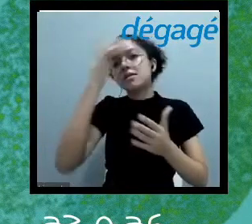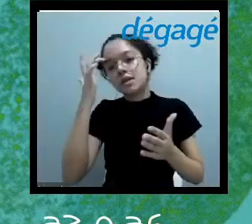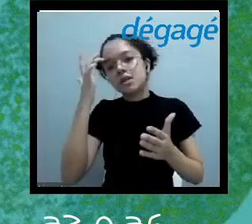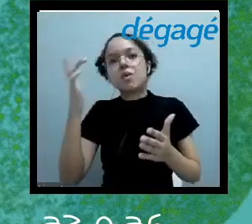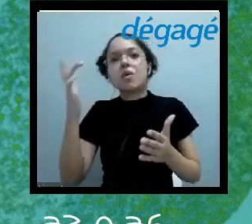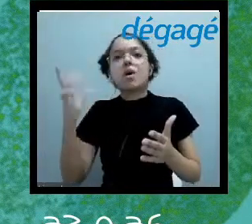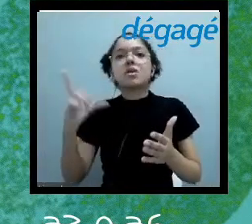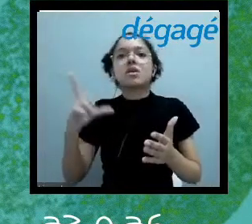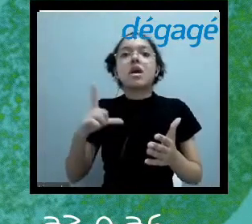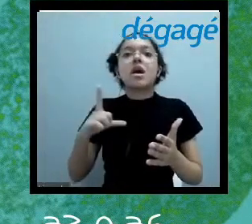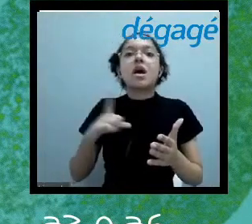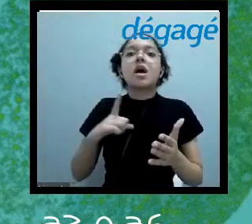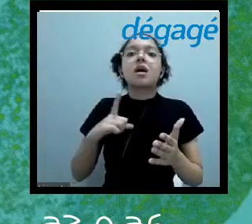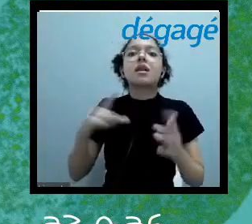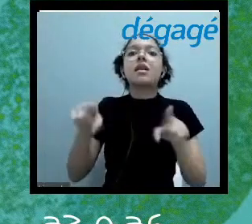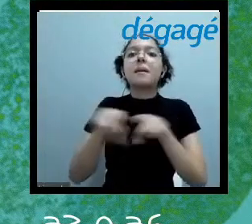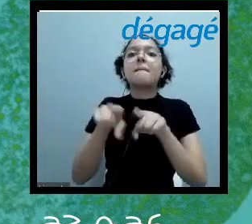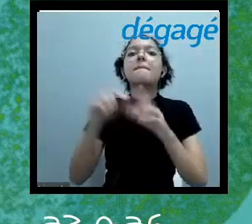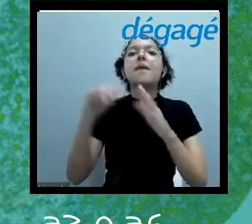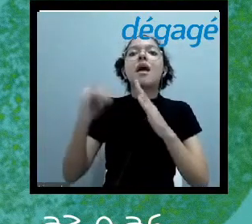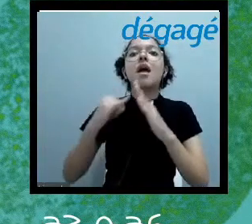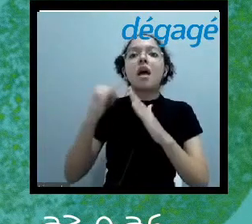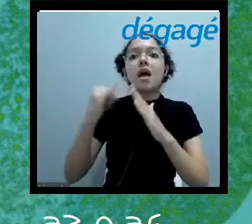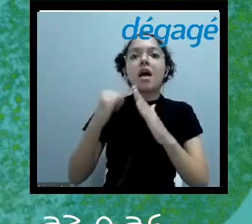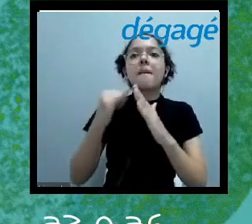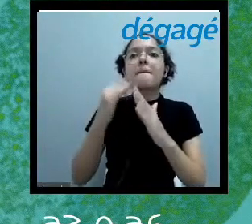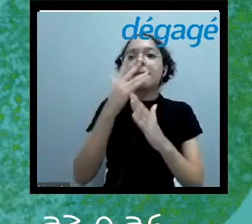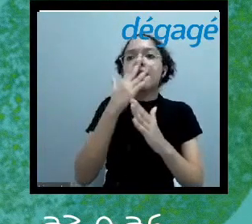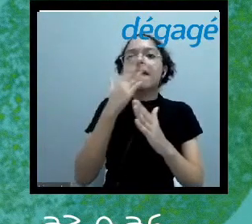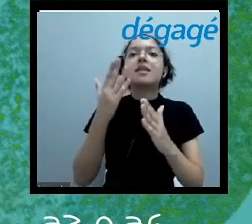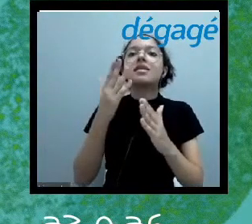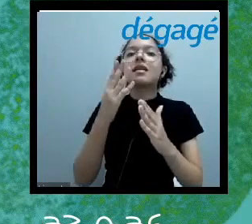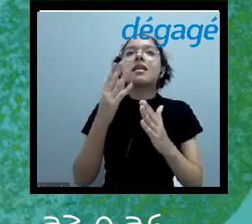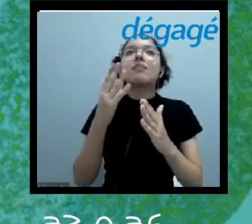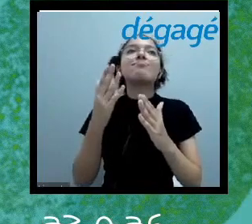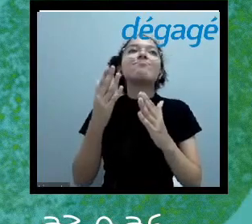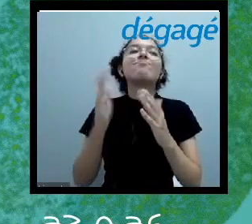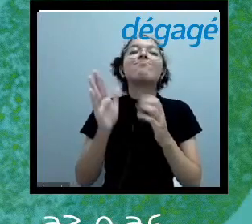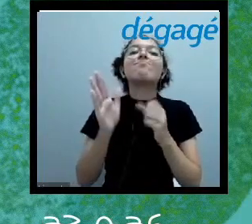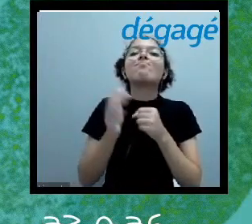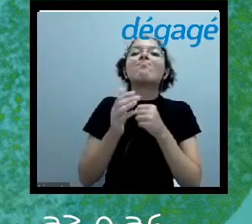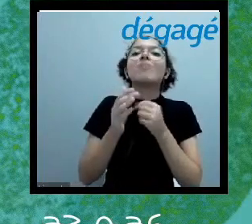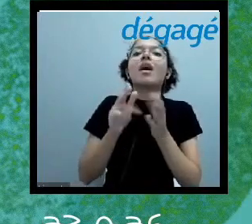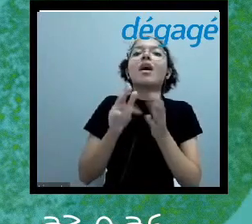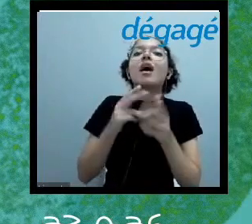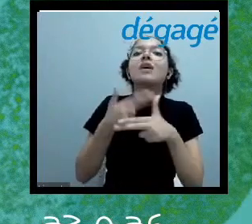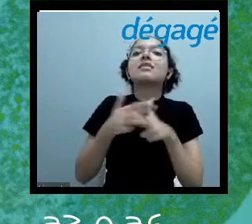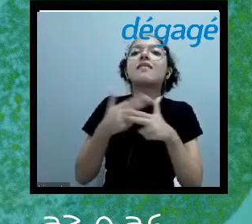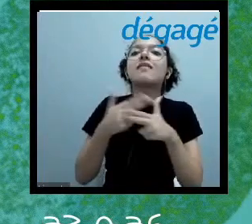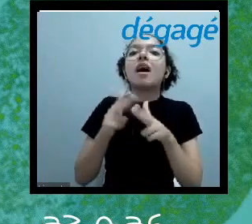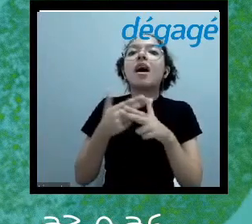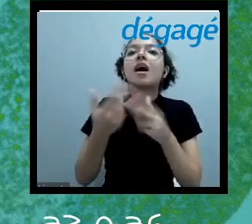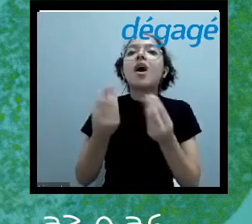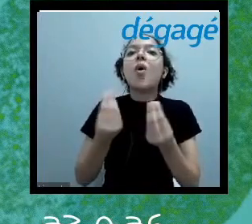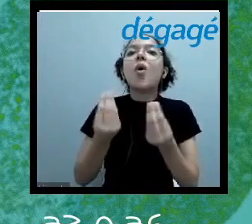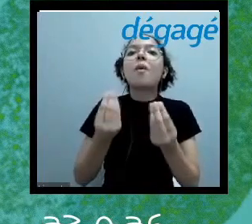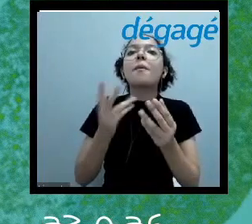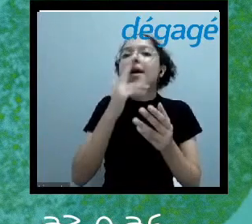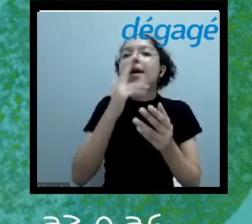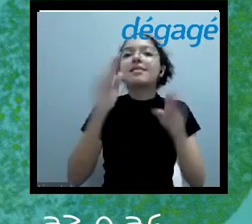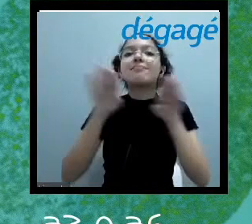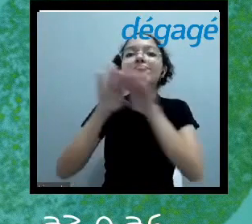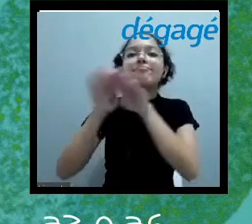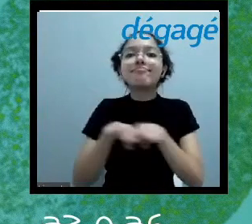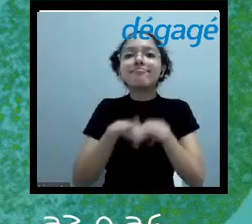instituição tende a enxugar isso, engraçado, assim, fazer essa padronização mesmo. O